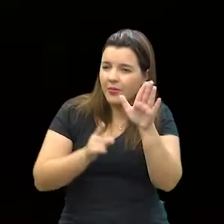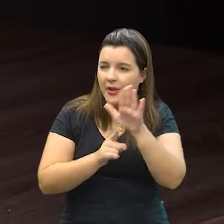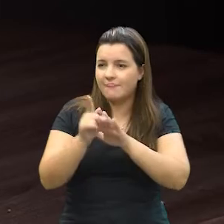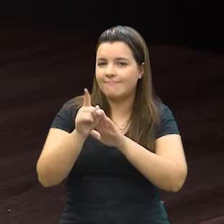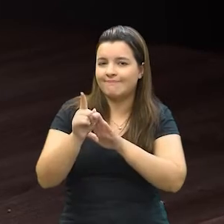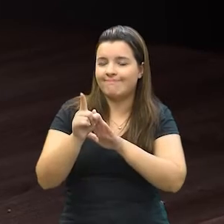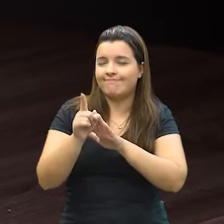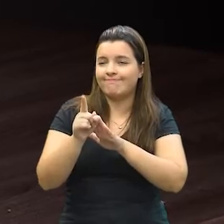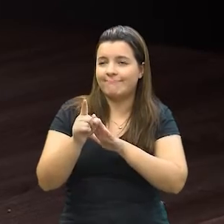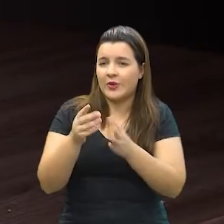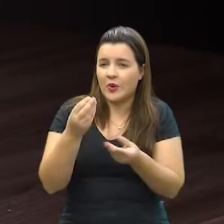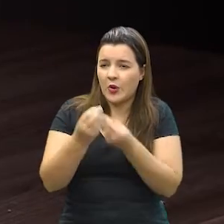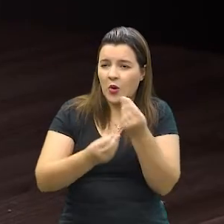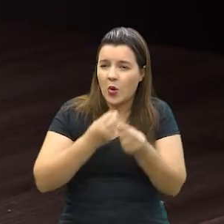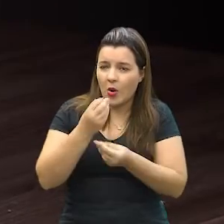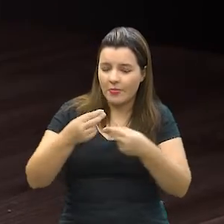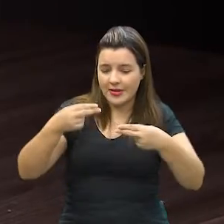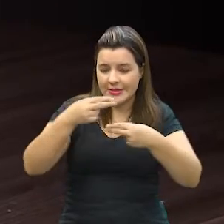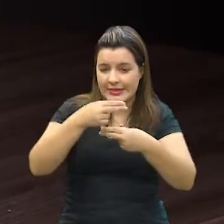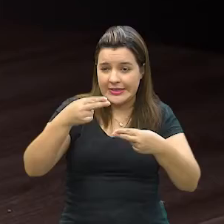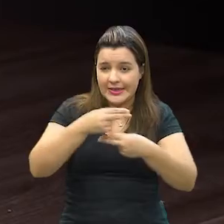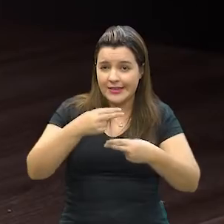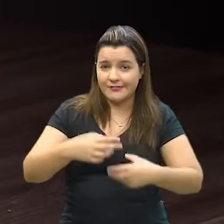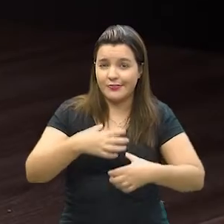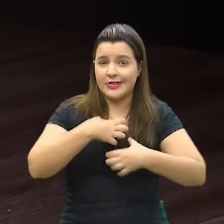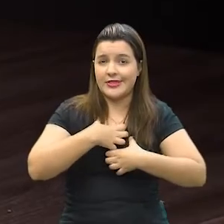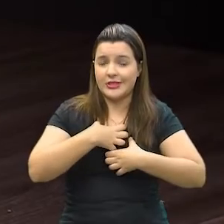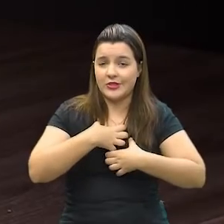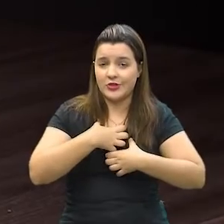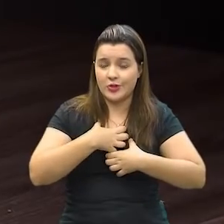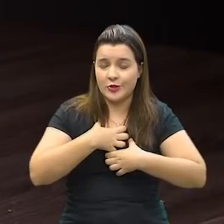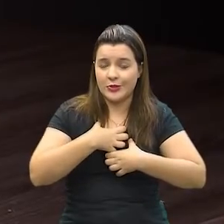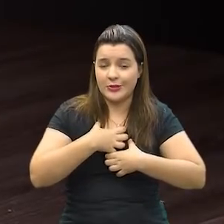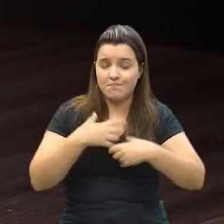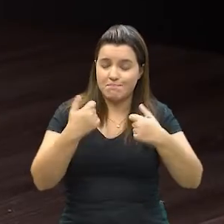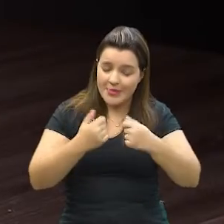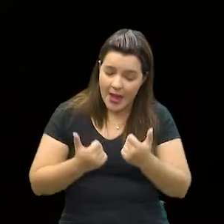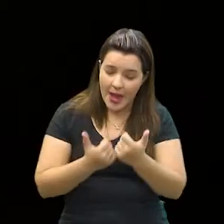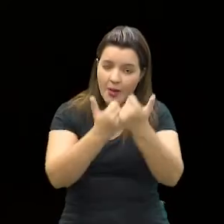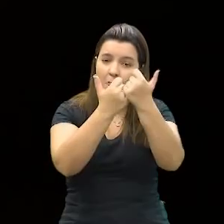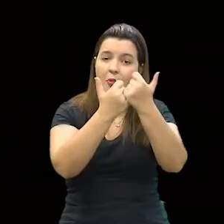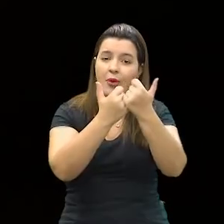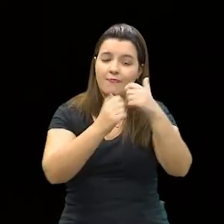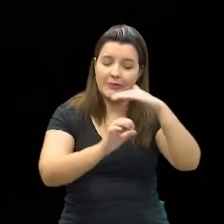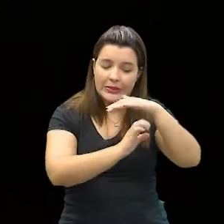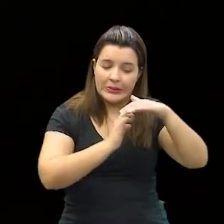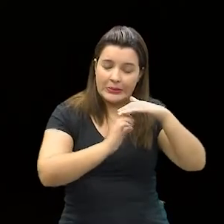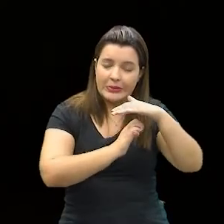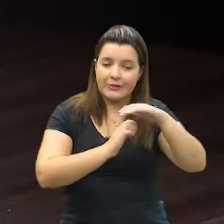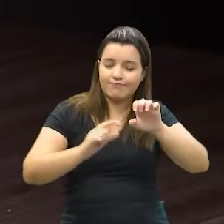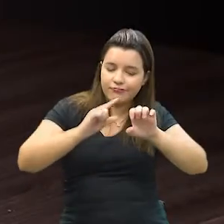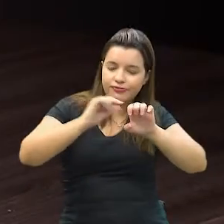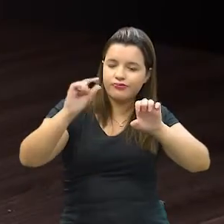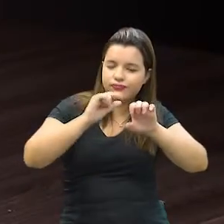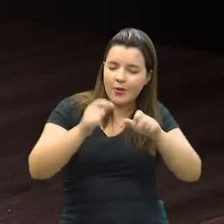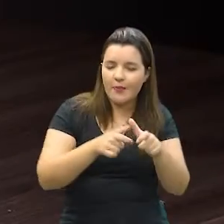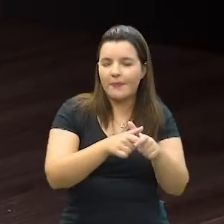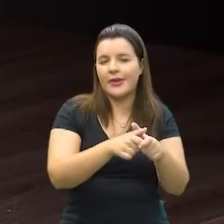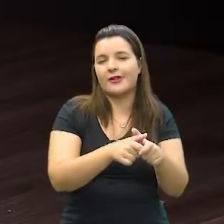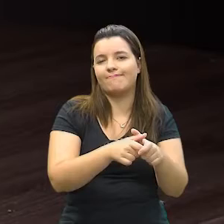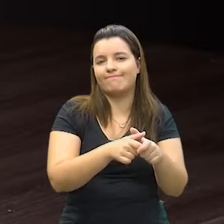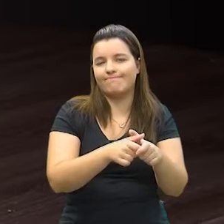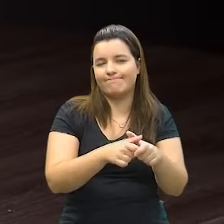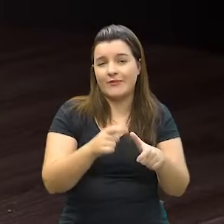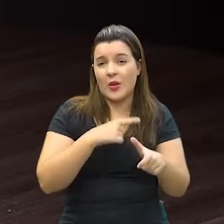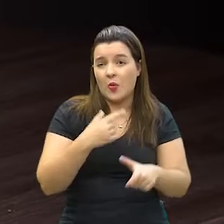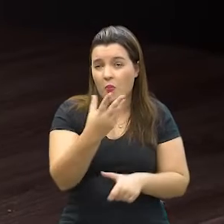questão de como o Sebrae encarou esse momento de apoiar o empreendedor enquanto a gente fala aqui em